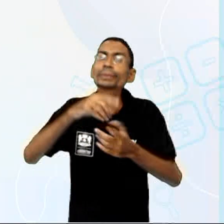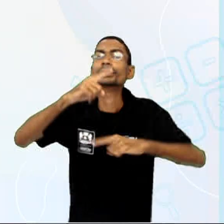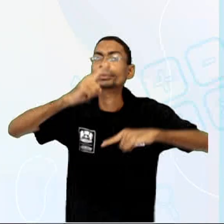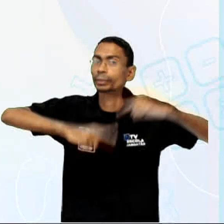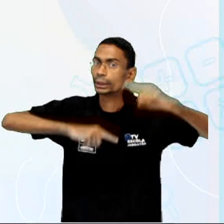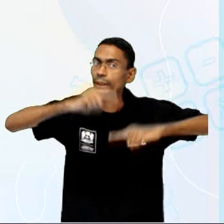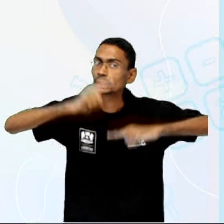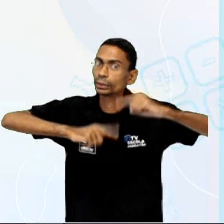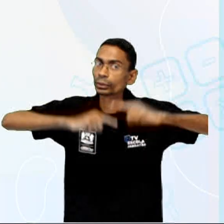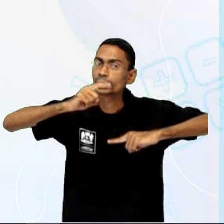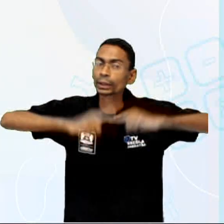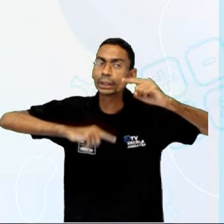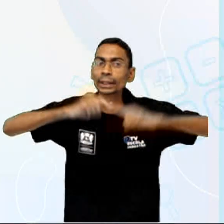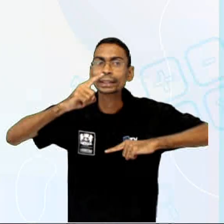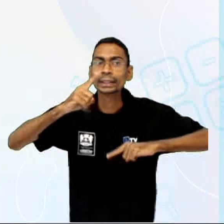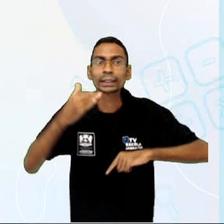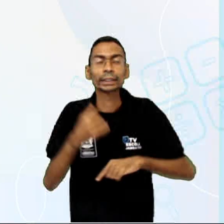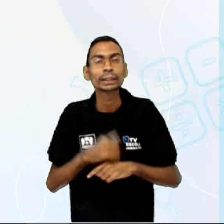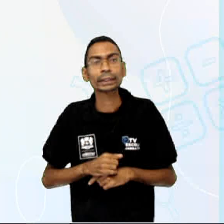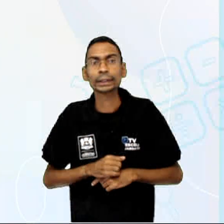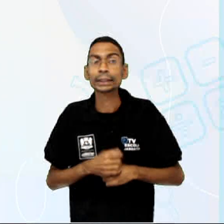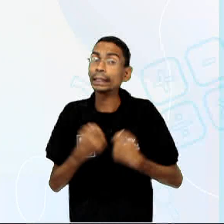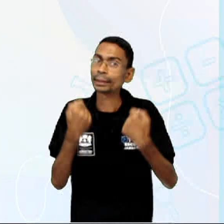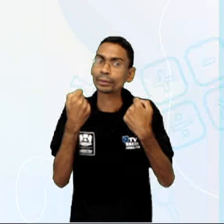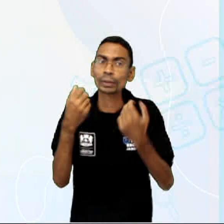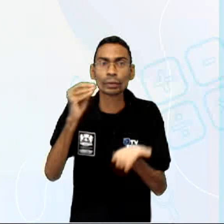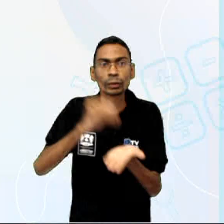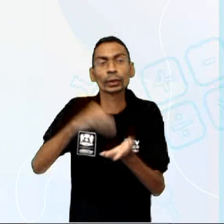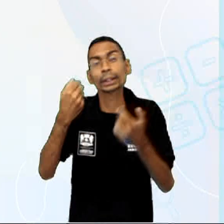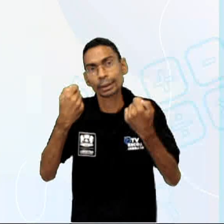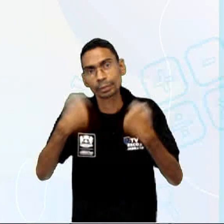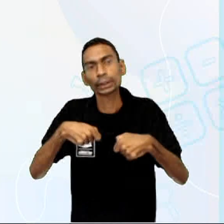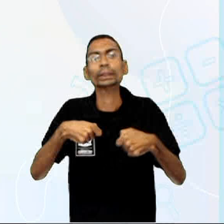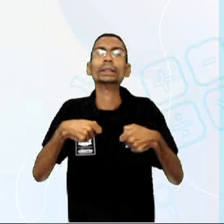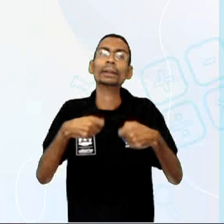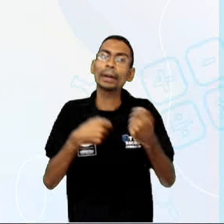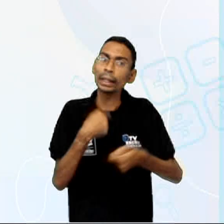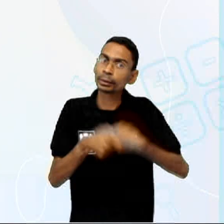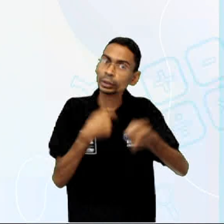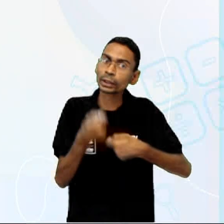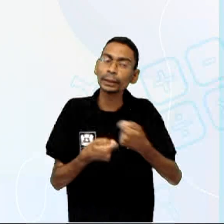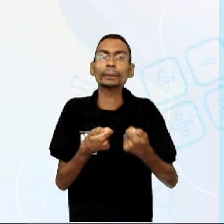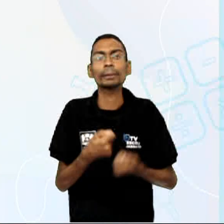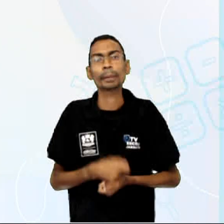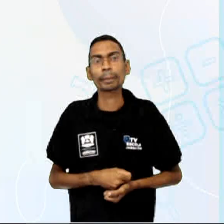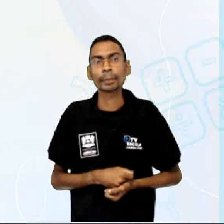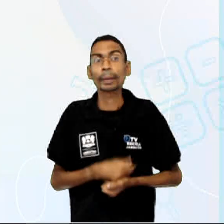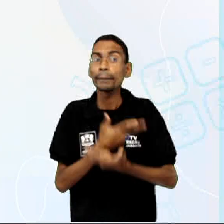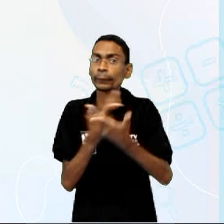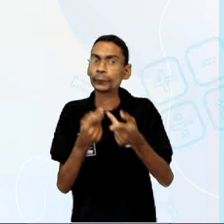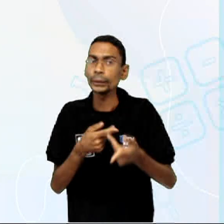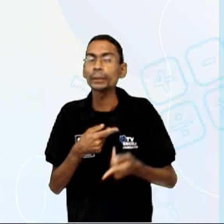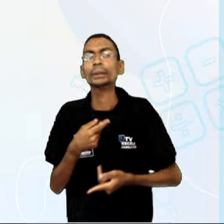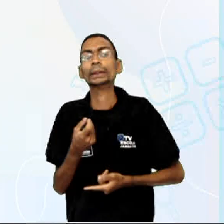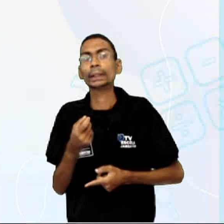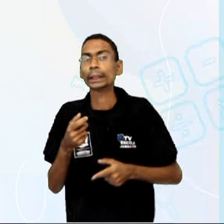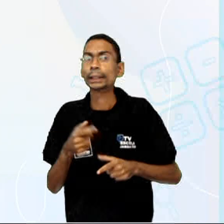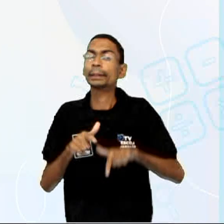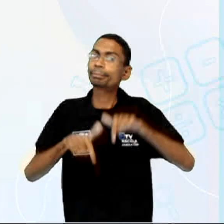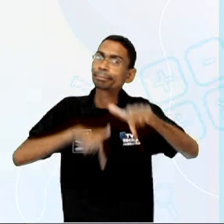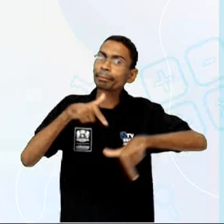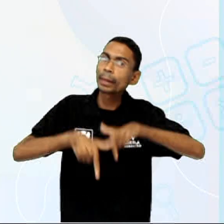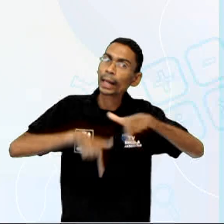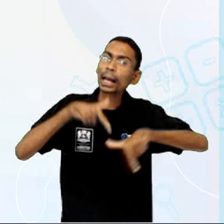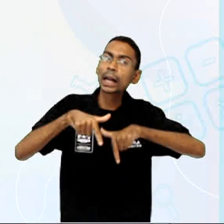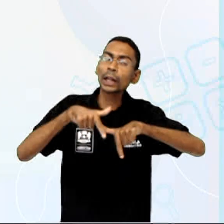recursos e inexperiência administrativa. Uma coisa, gente, é você trabalhar na terra, produzir, criar, saber criar gado,